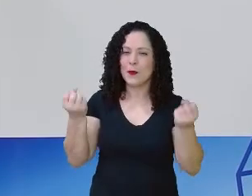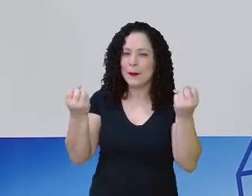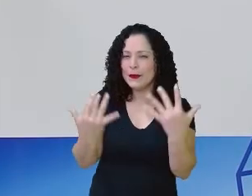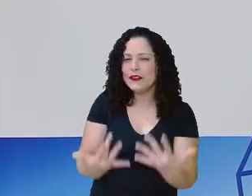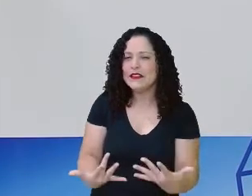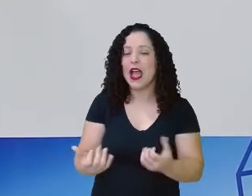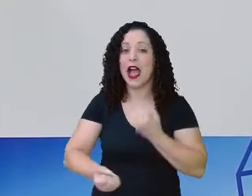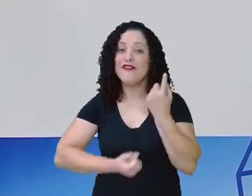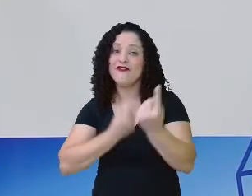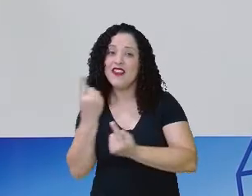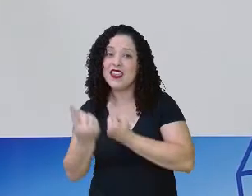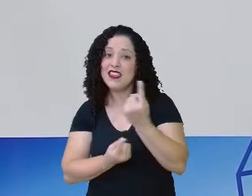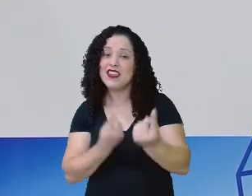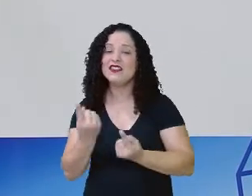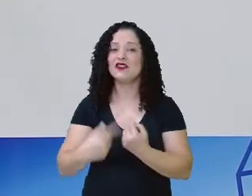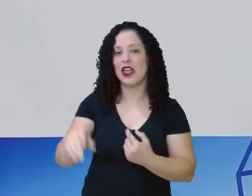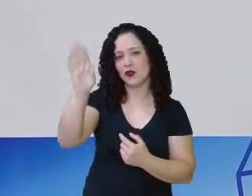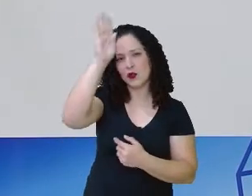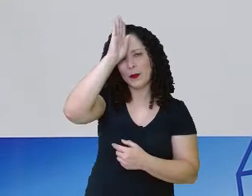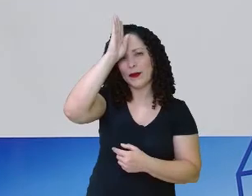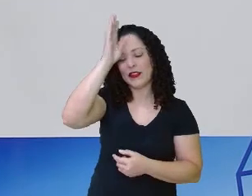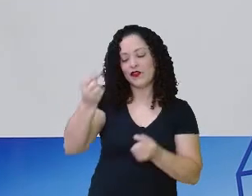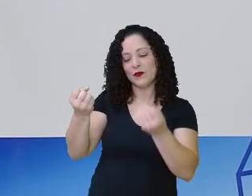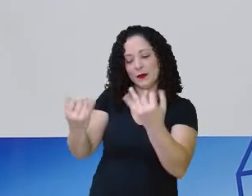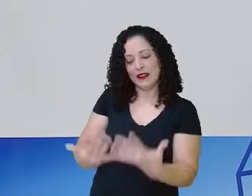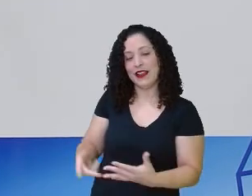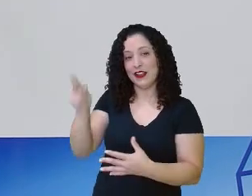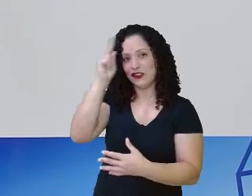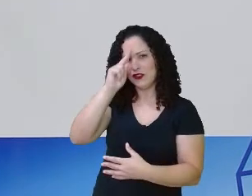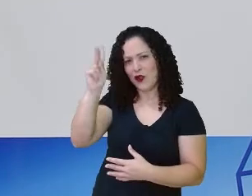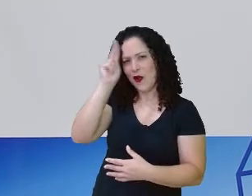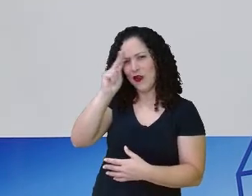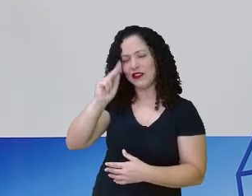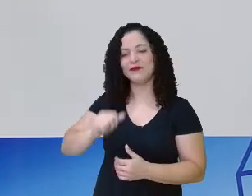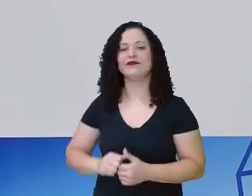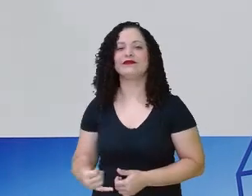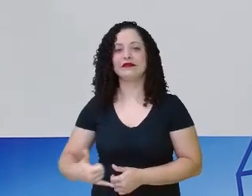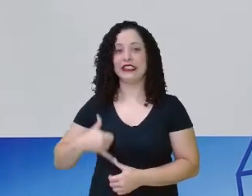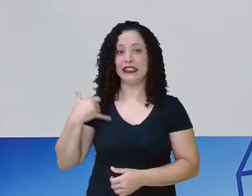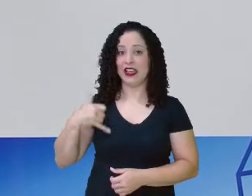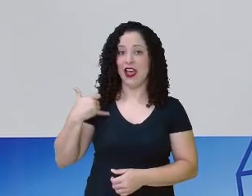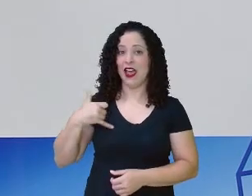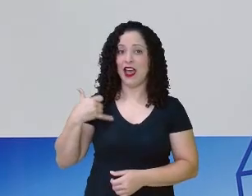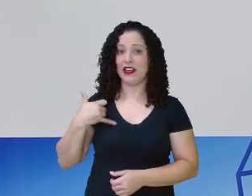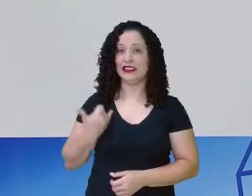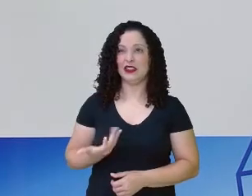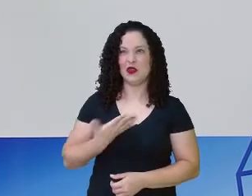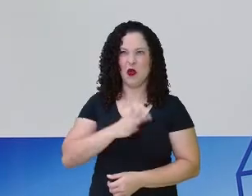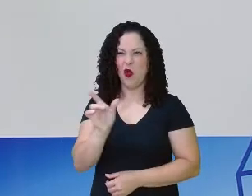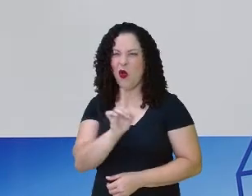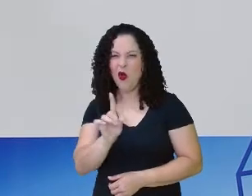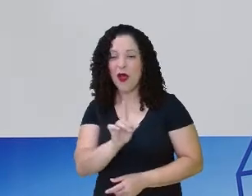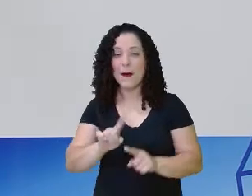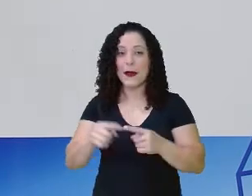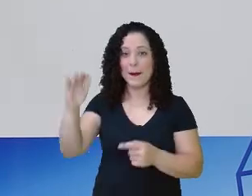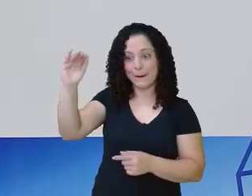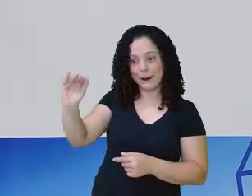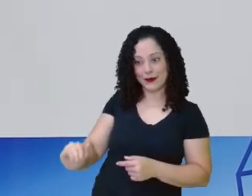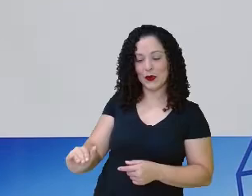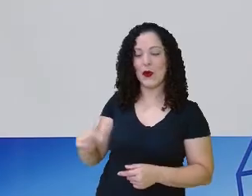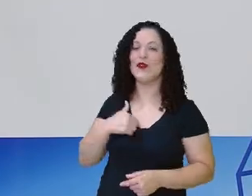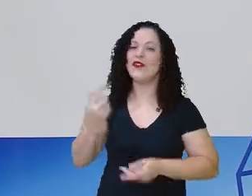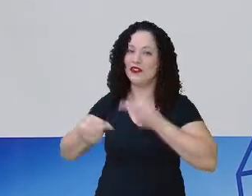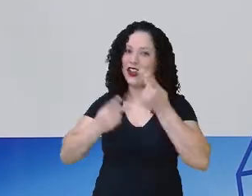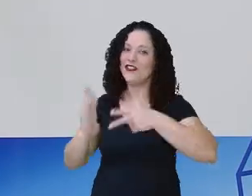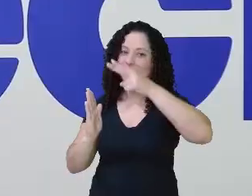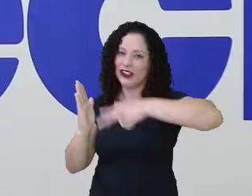não? Conto. Hoje em dia ela é da idade dos alunos do quinto ano, Então não gosta mais. Quando ela era novinha, eu